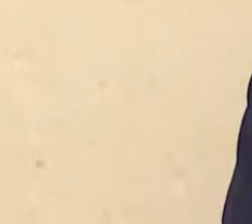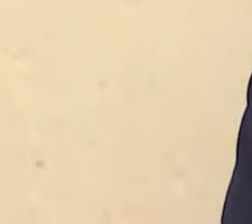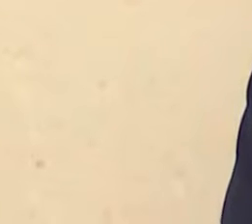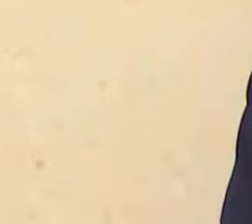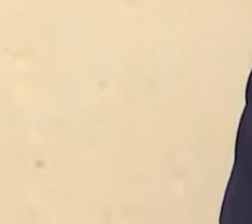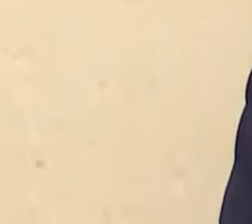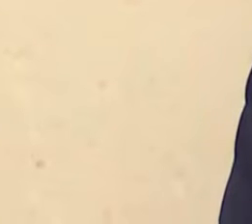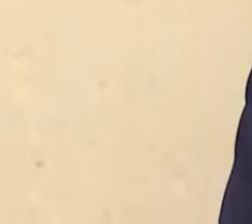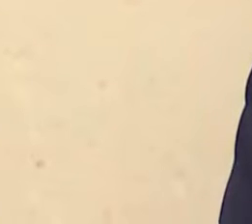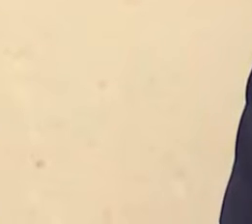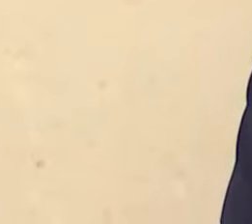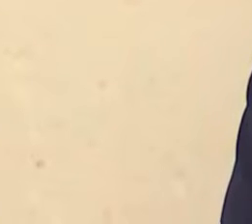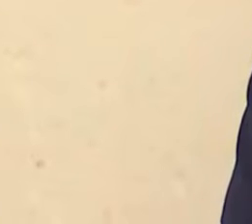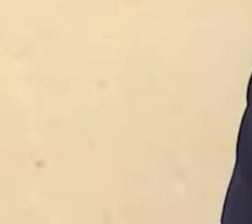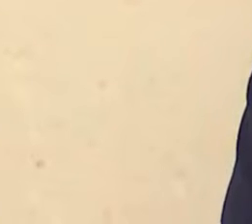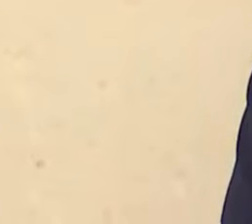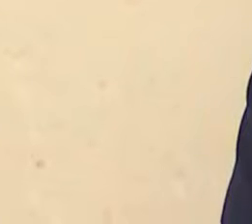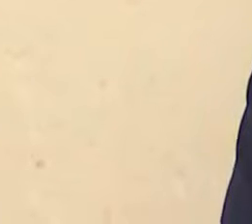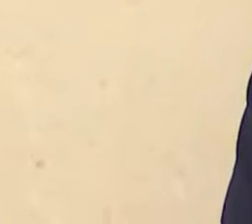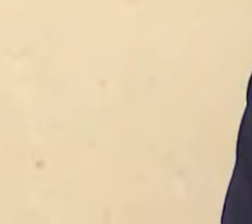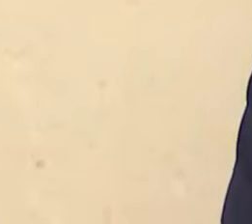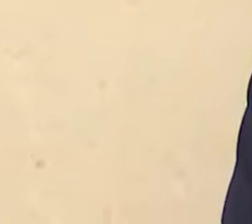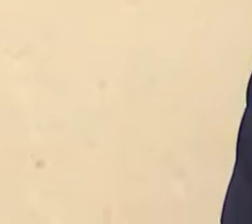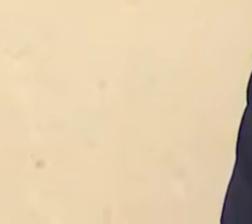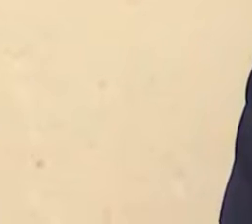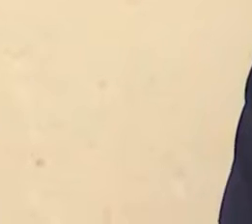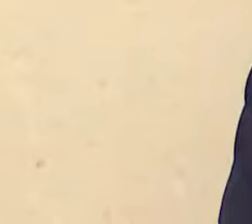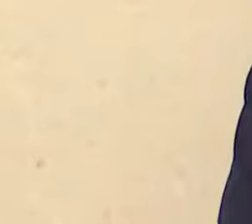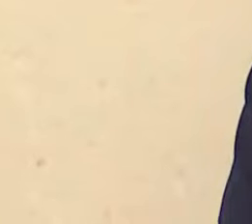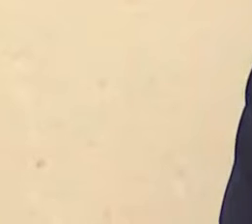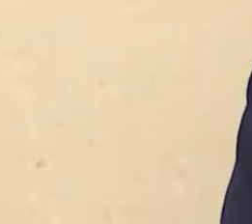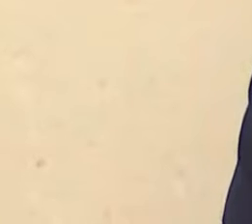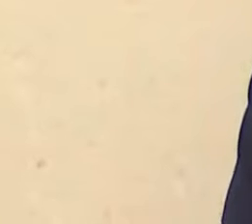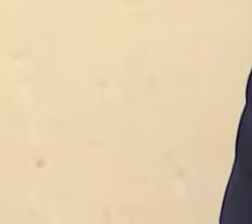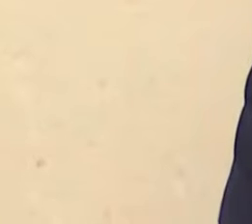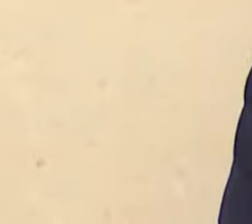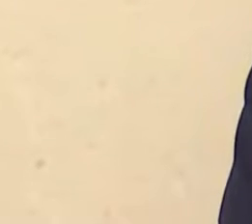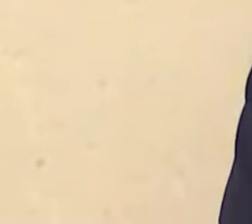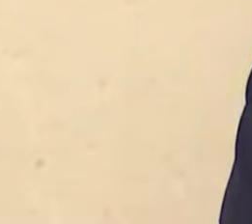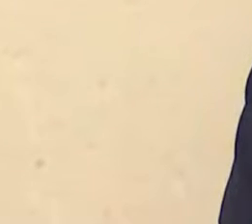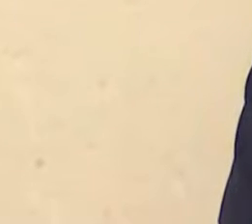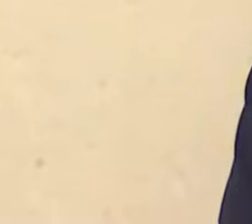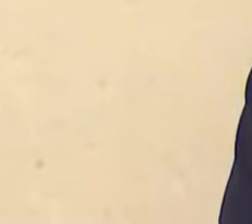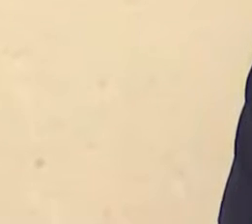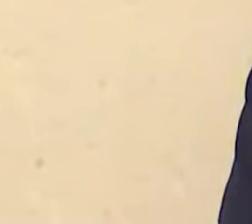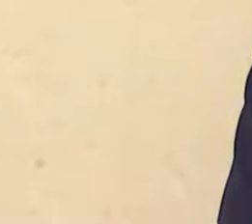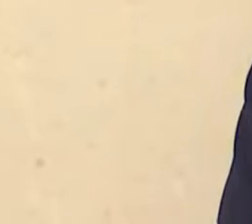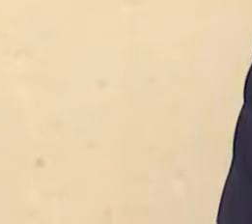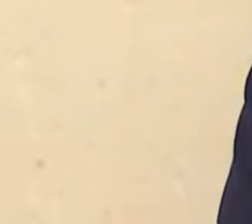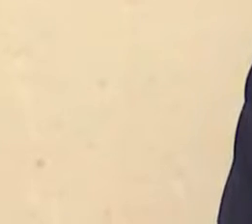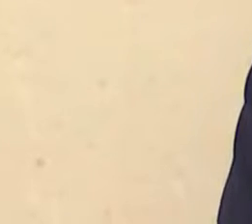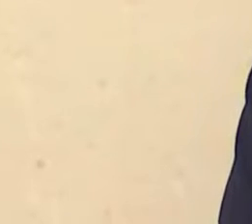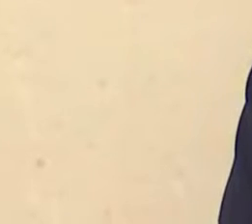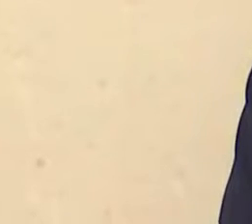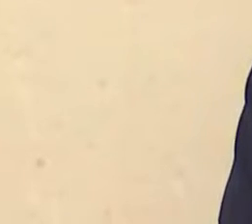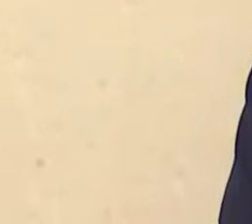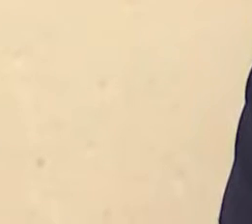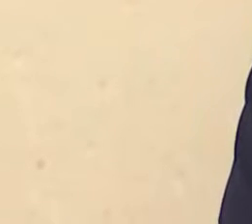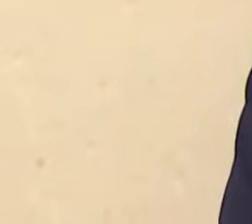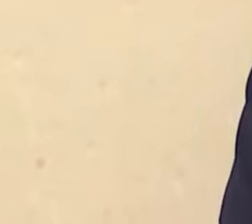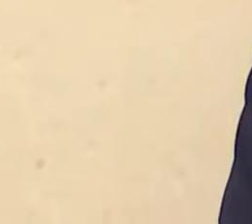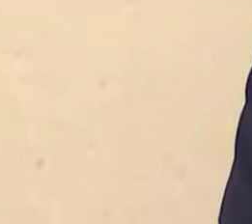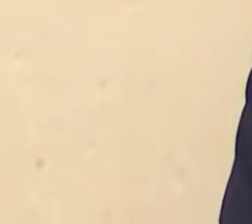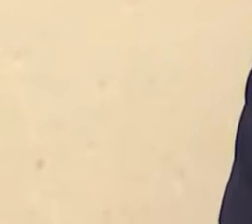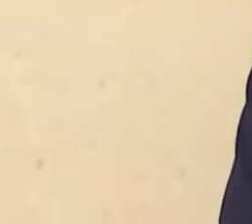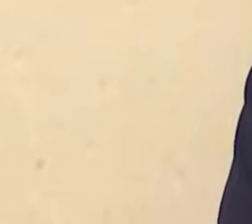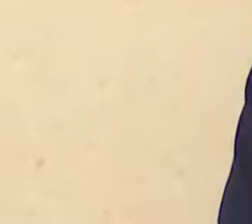Carlos Rossini, do vereador membro da Comissão de Constituição e Legalidade, Paulo Búfalo,